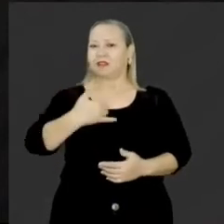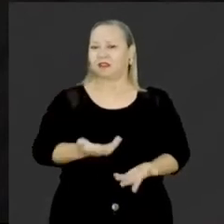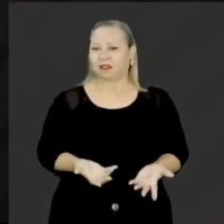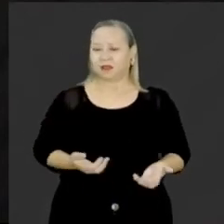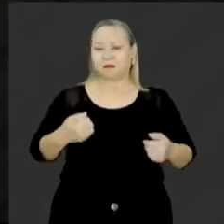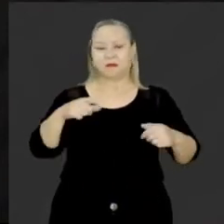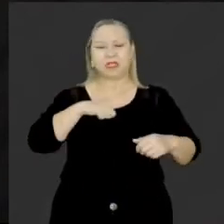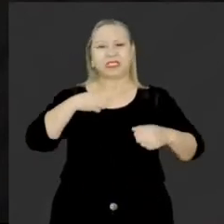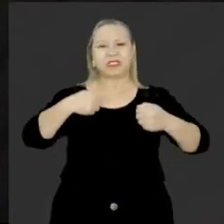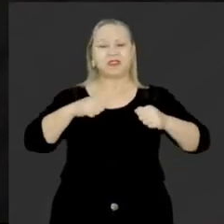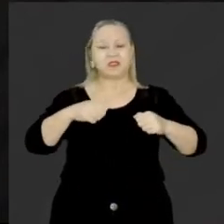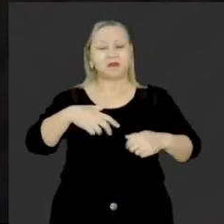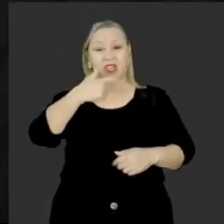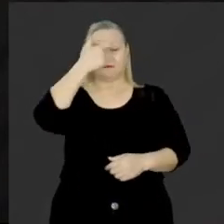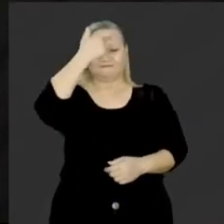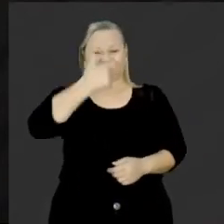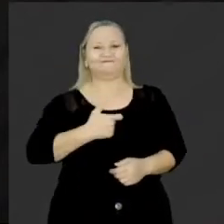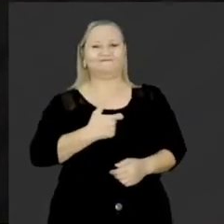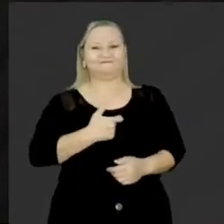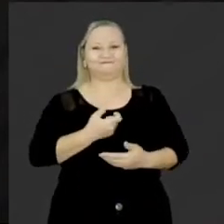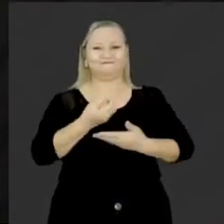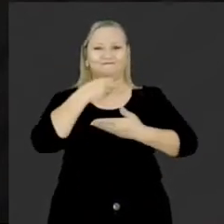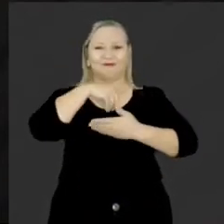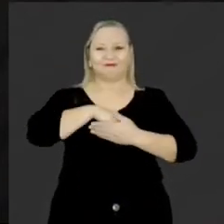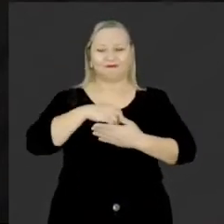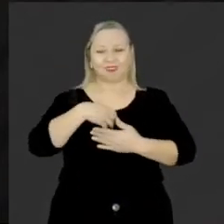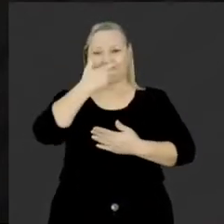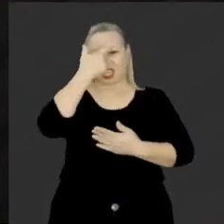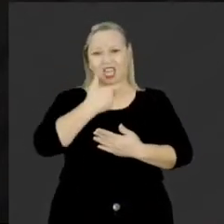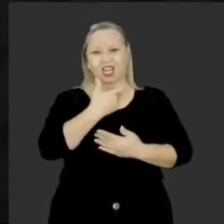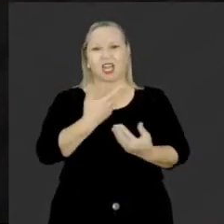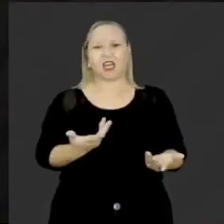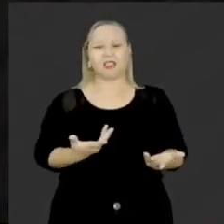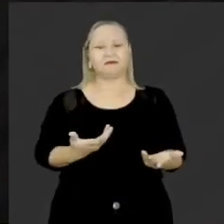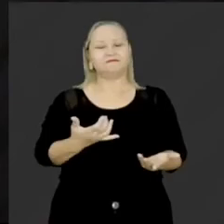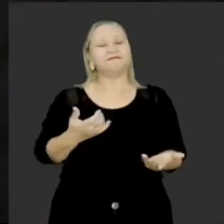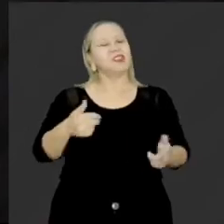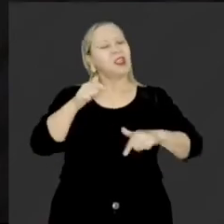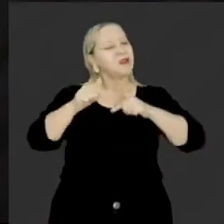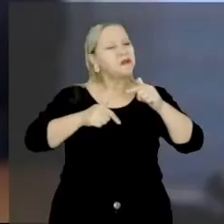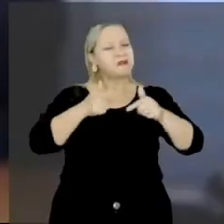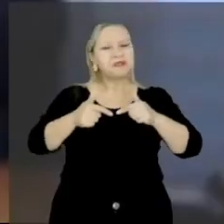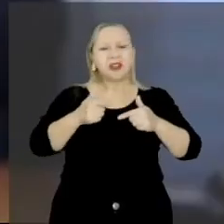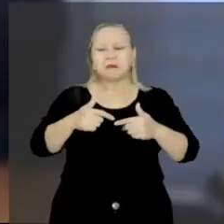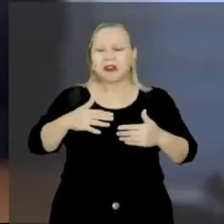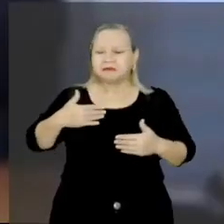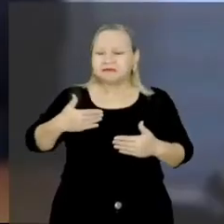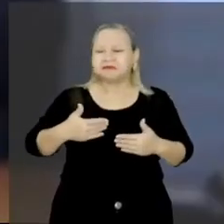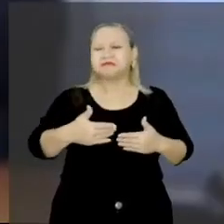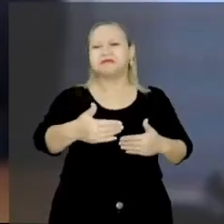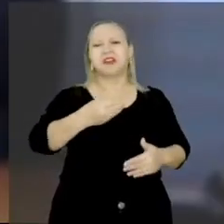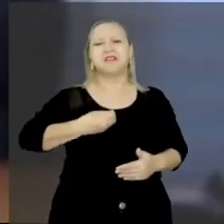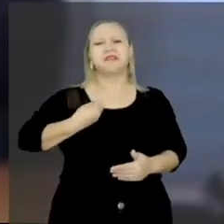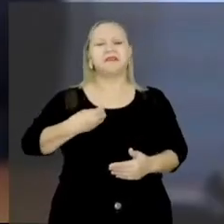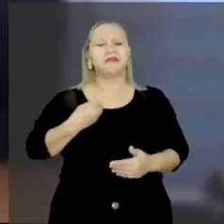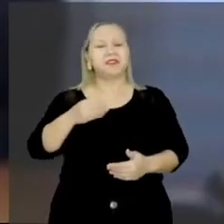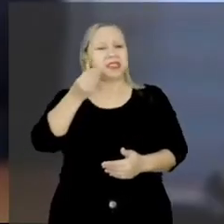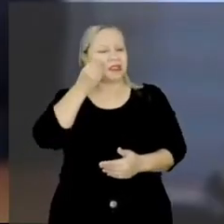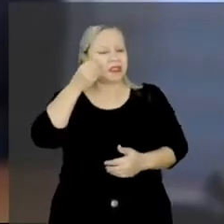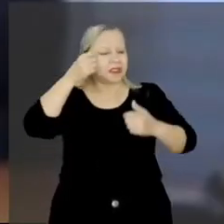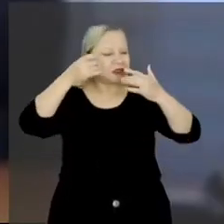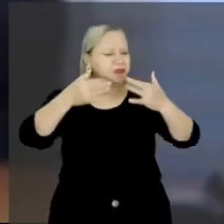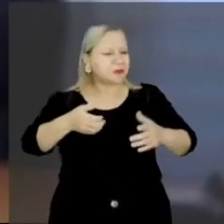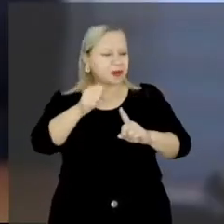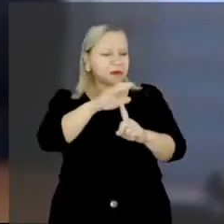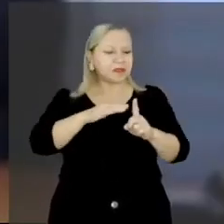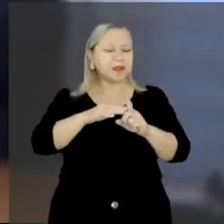diferente? Veja, olha, primeiro quem fez para mudar foi o PT. Se você é um jornalista, como eu acho